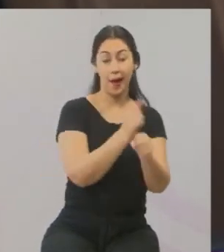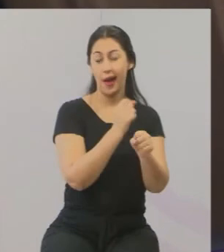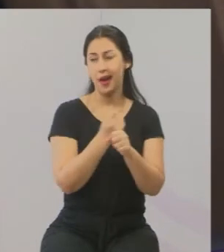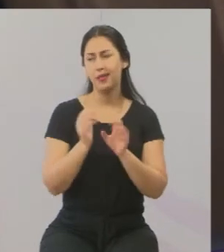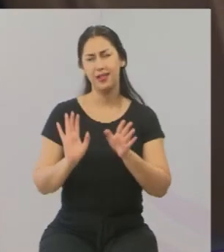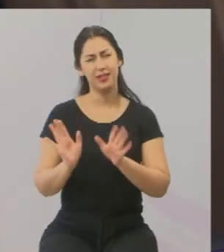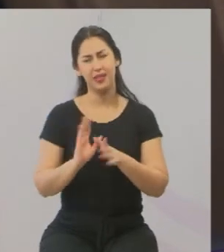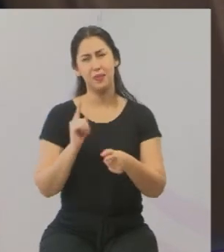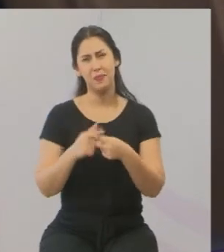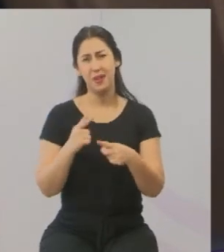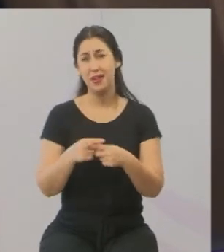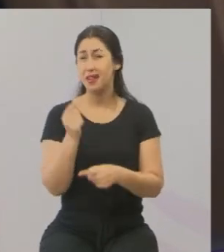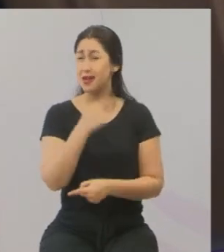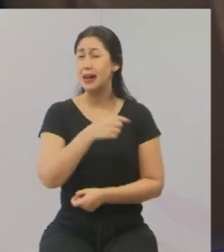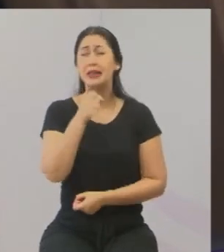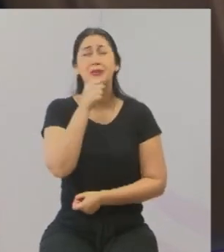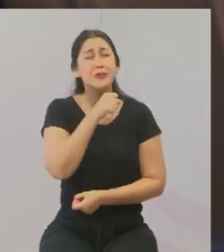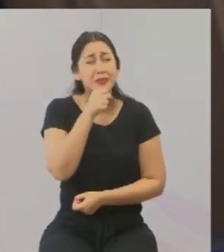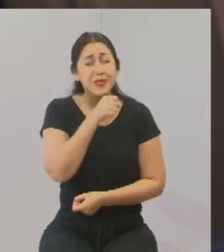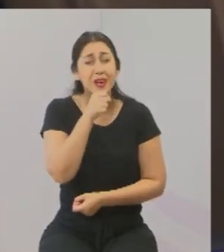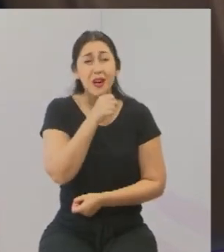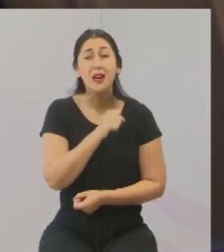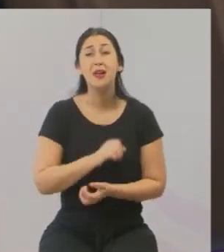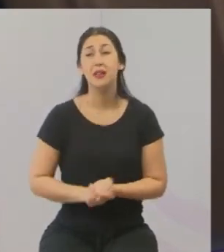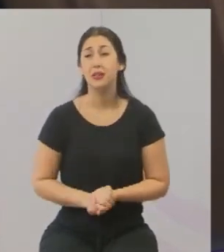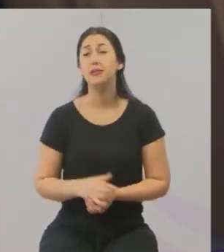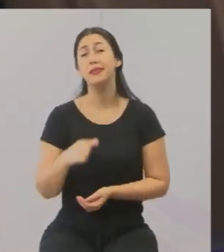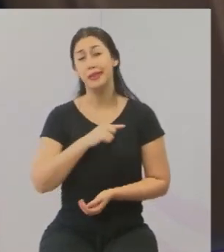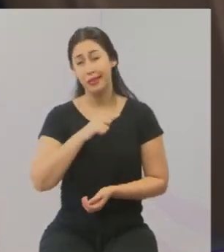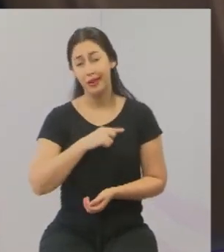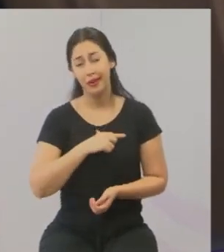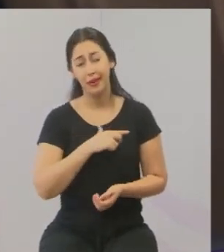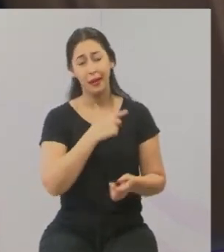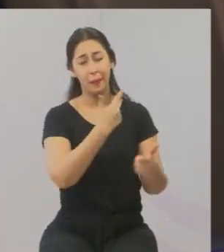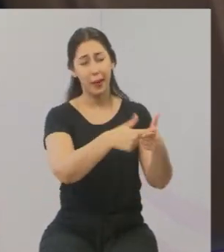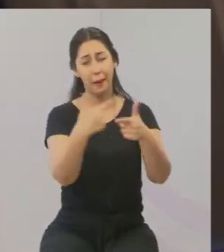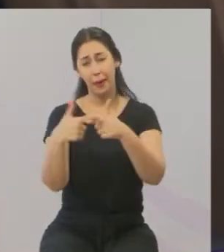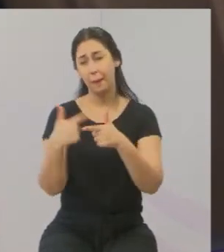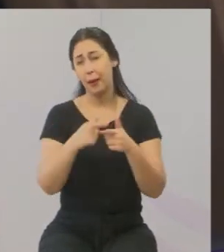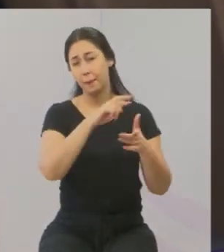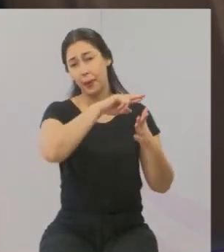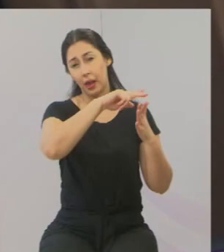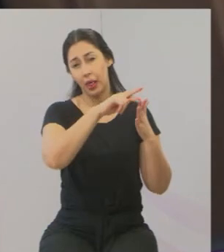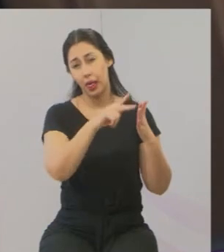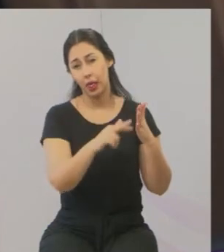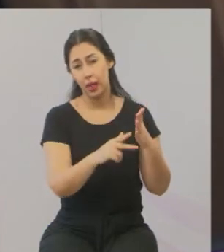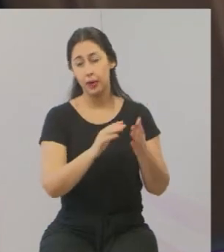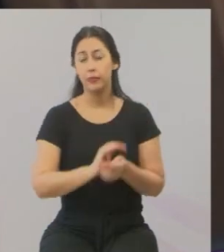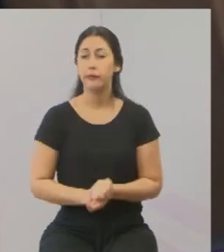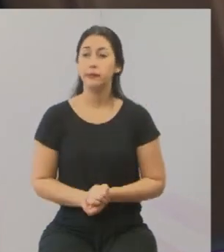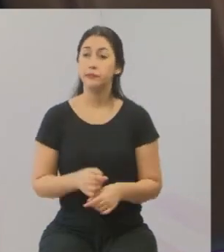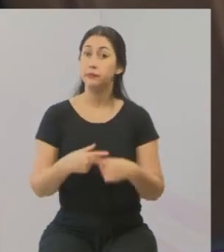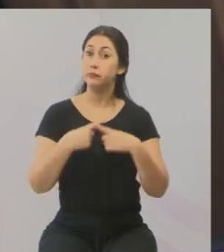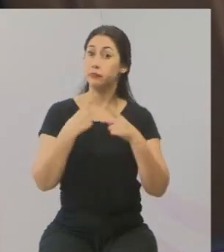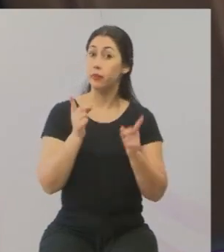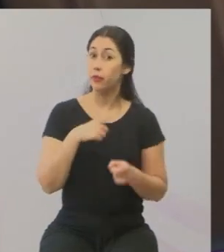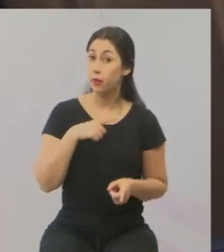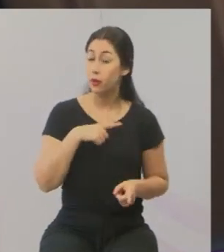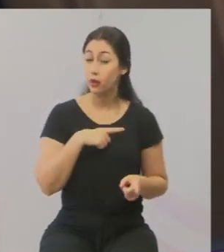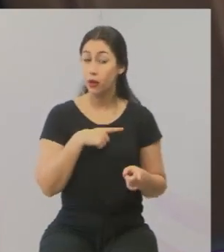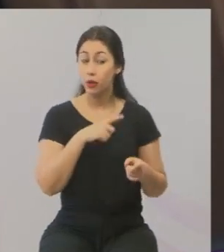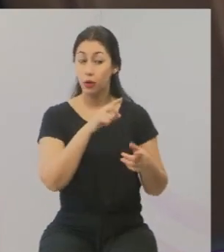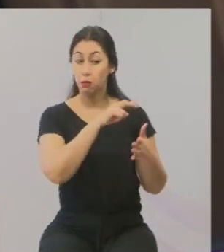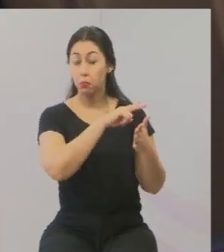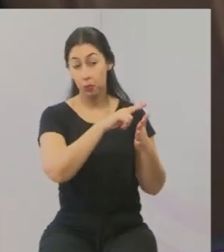muito antiga, vários obstáculos ali existem e atrapalham o andamento da obra. Mas, assim, tem uns pontos que foi colocado aqui,